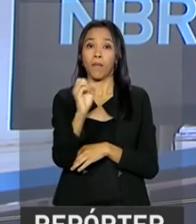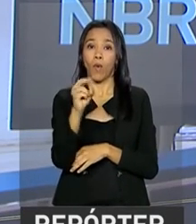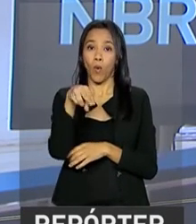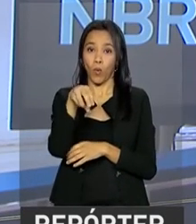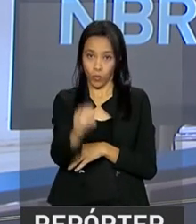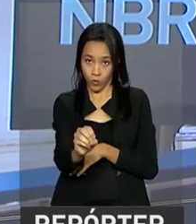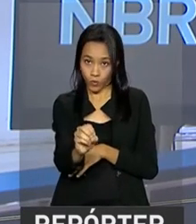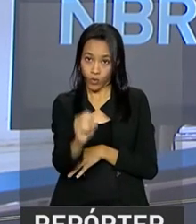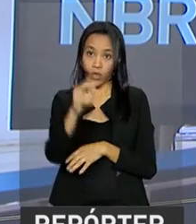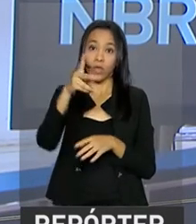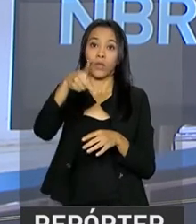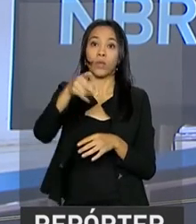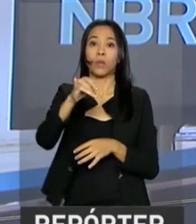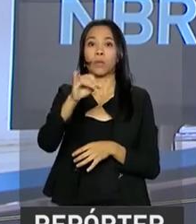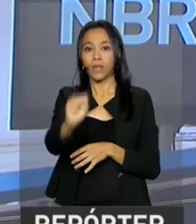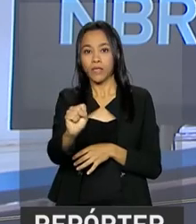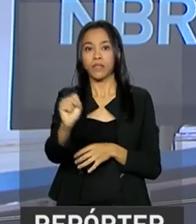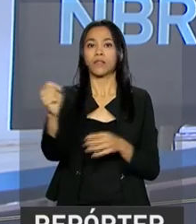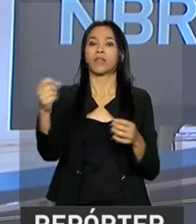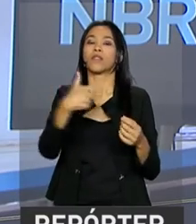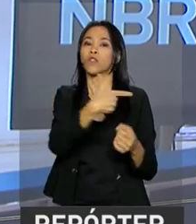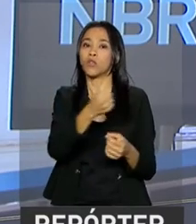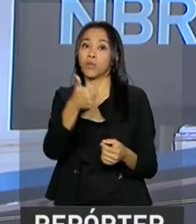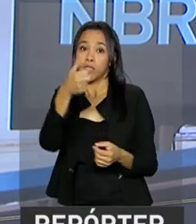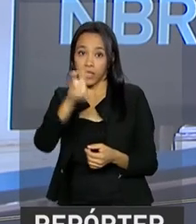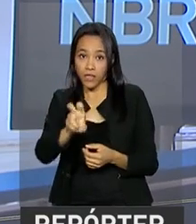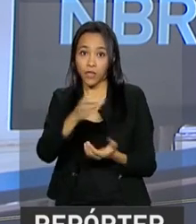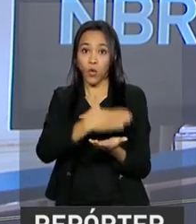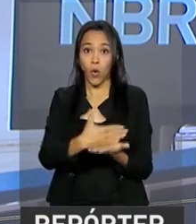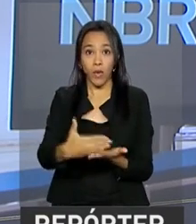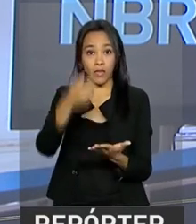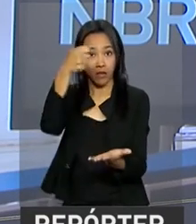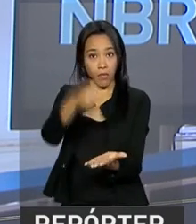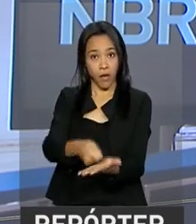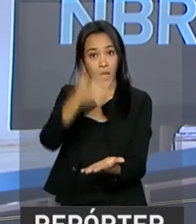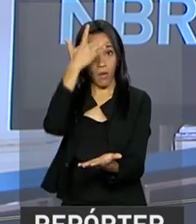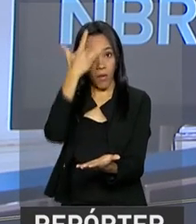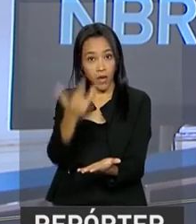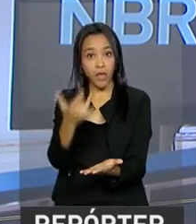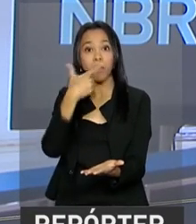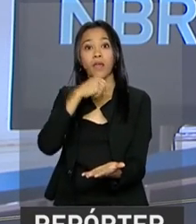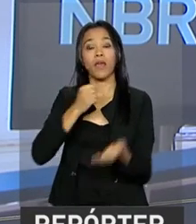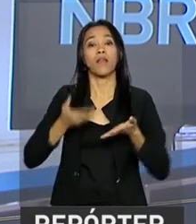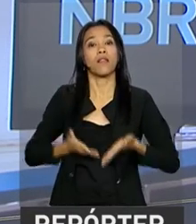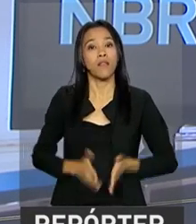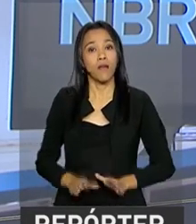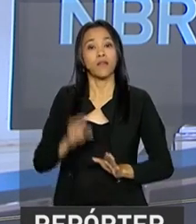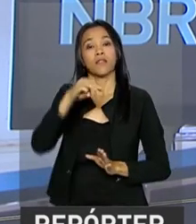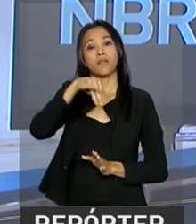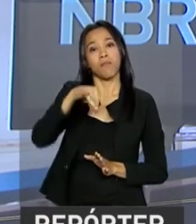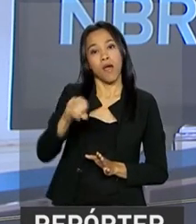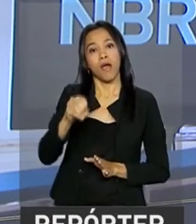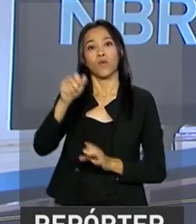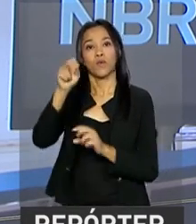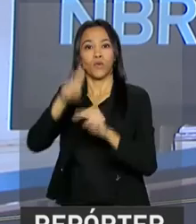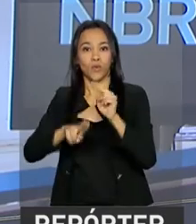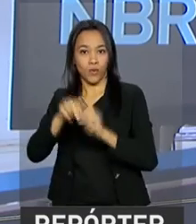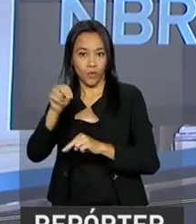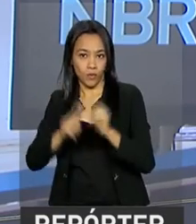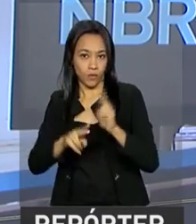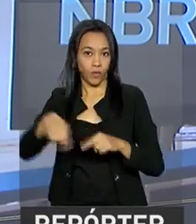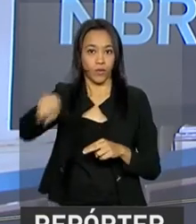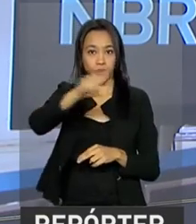referente ao ano-base 2015 começa a ser pago amanhã para os nascidos em maio e junho os servidores